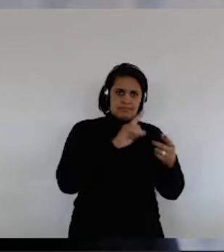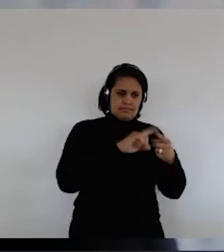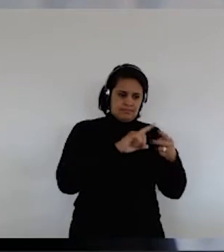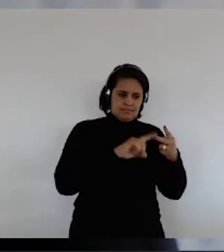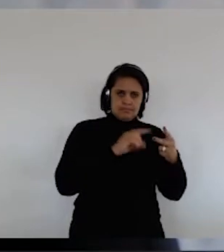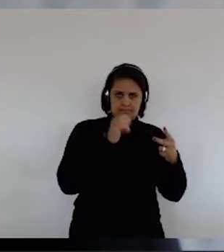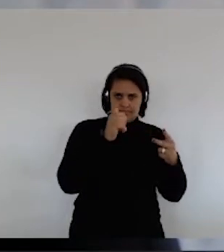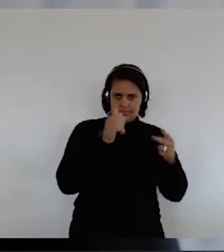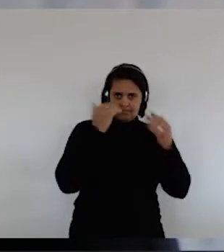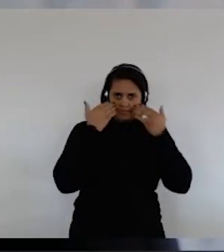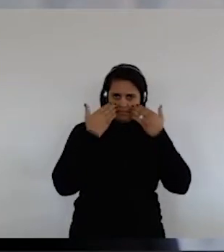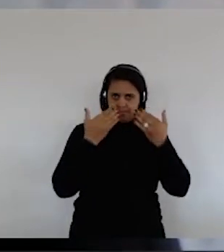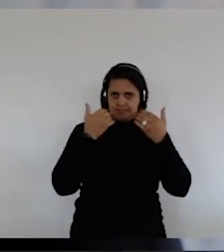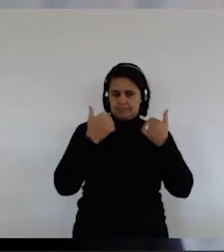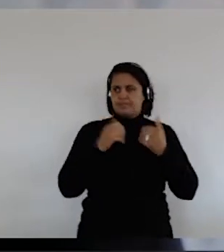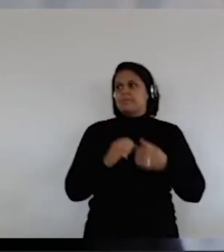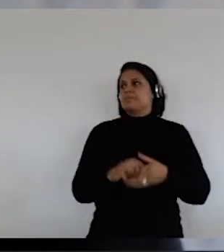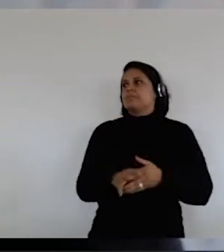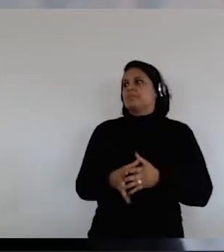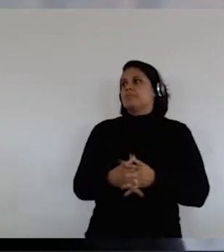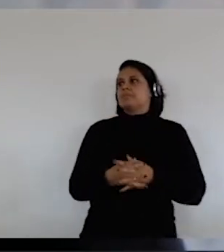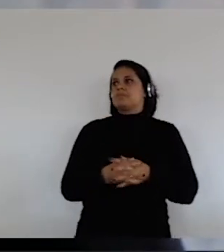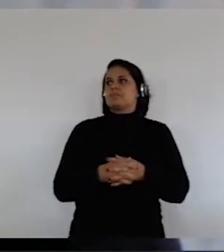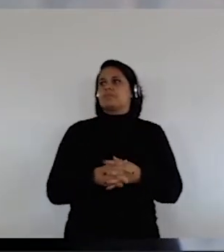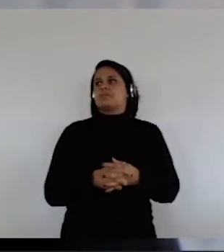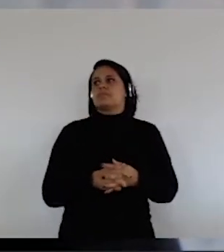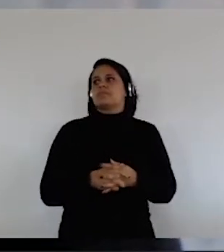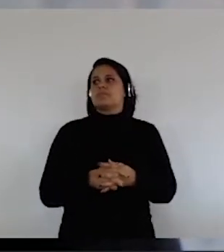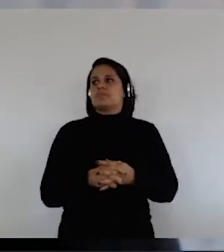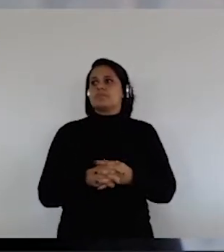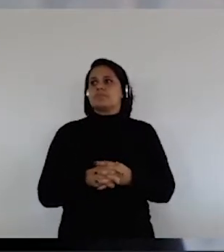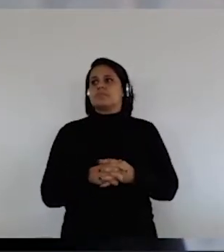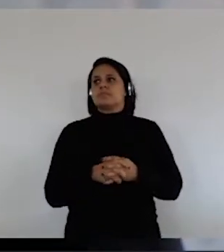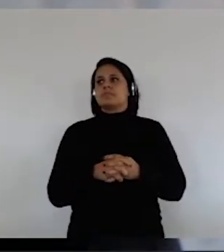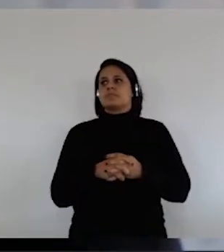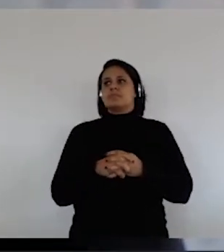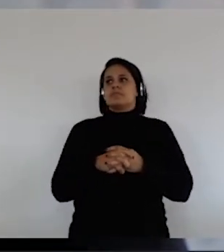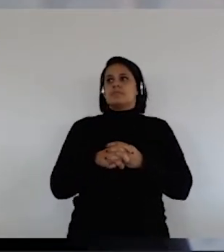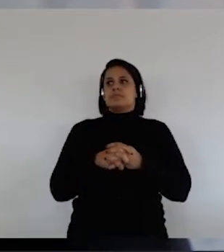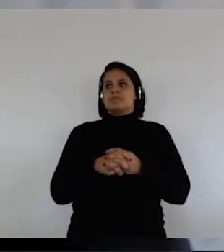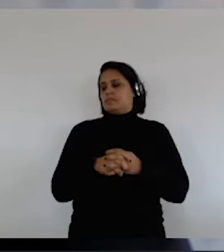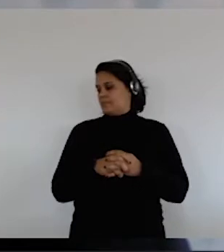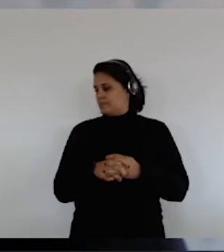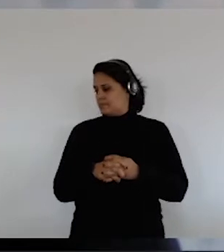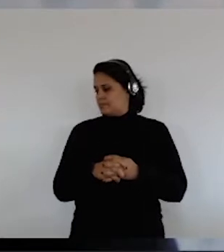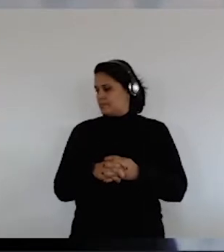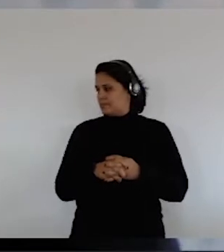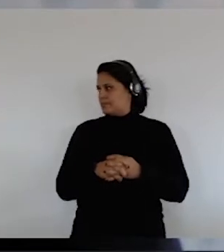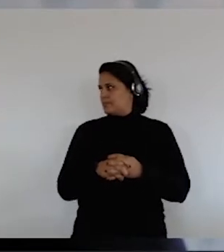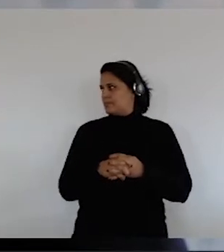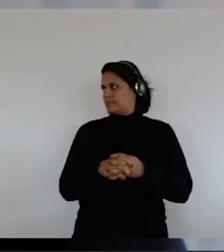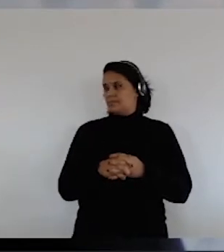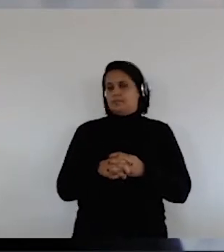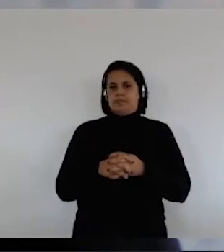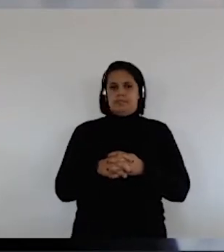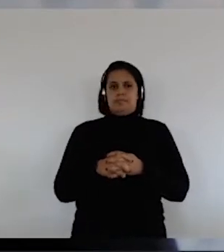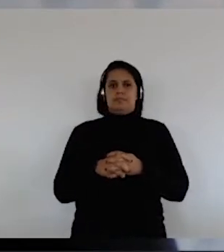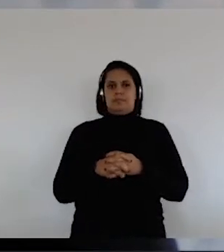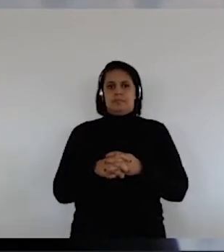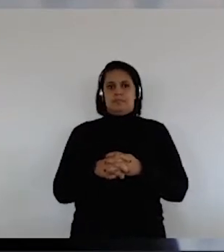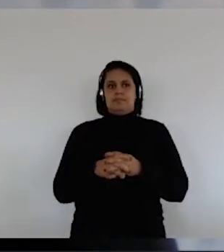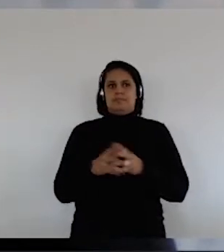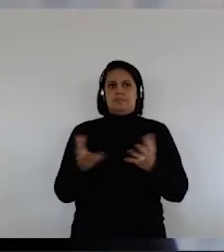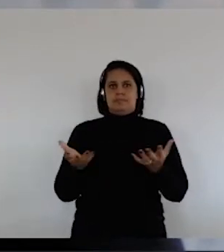nossa seleta banca de expositores no dia de hoje. Então, quero registrar minhas boas-vindas ao professor Lorenzo, que nos fala